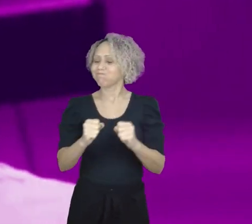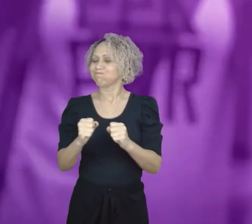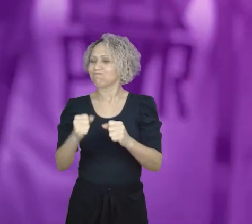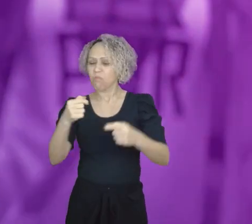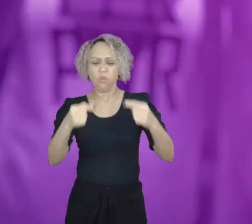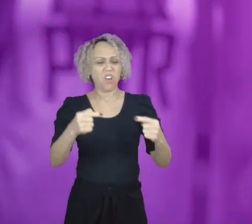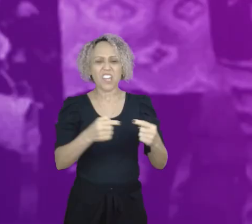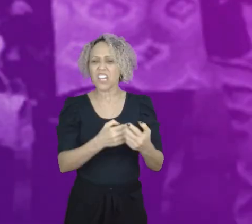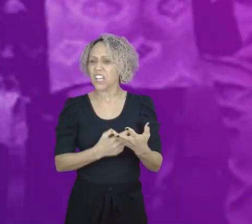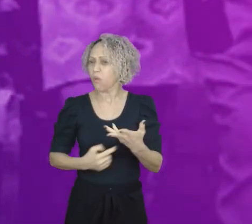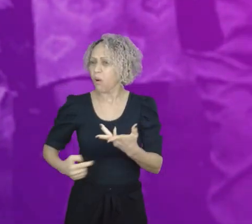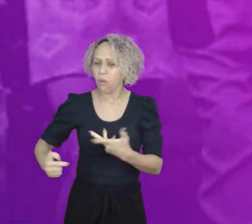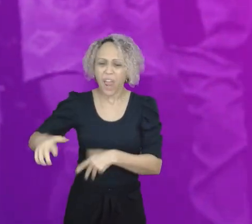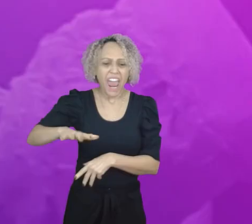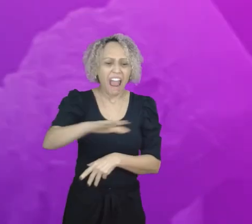poder.